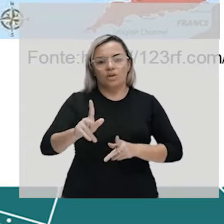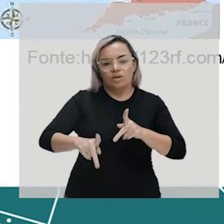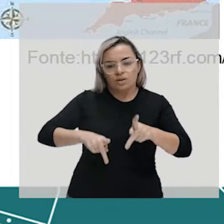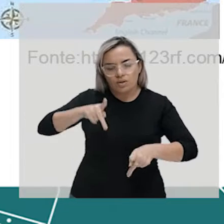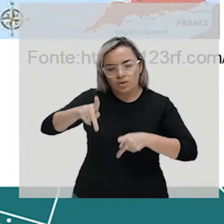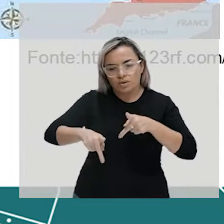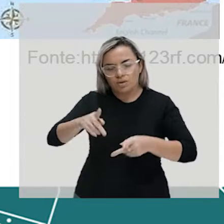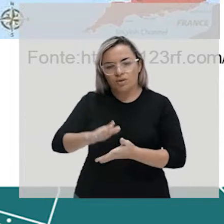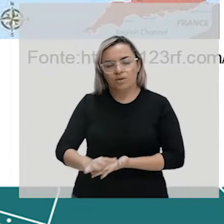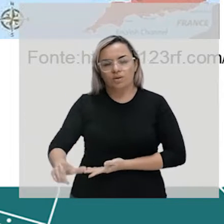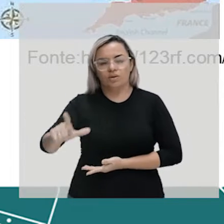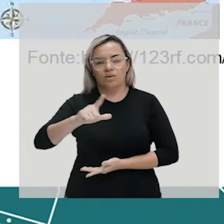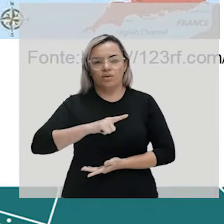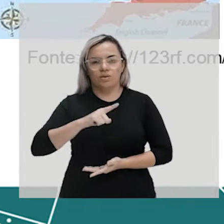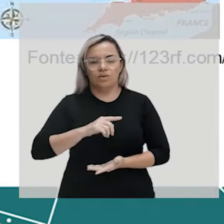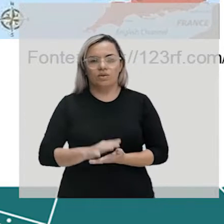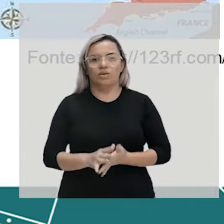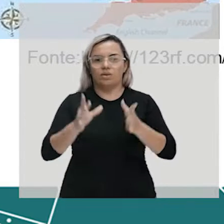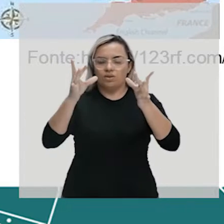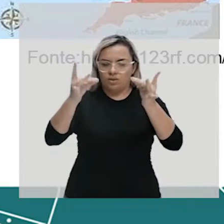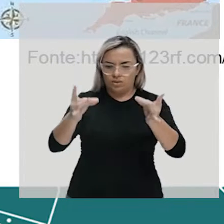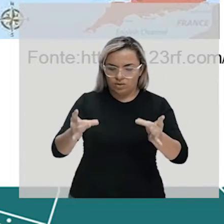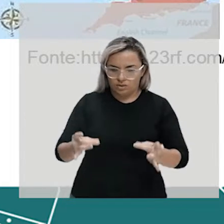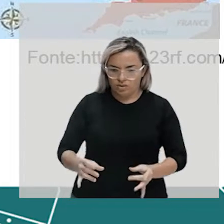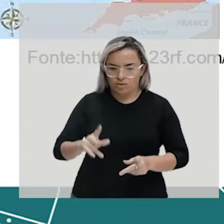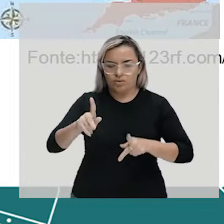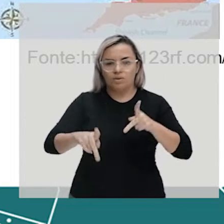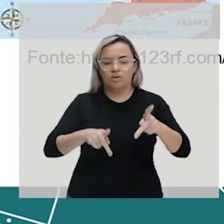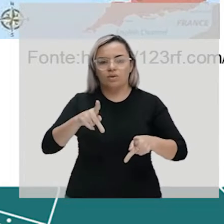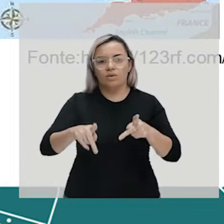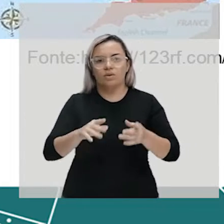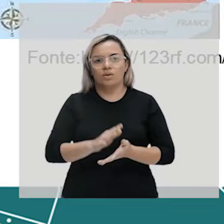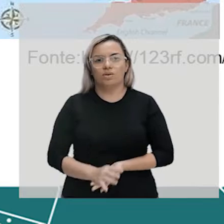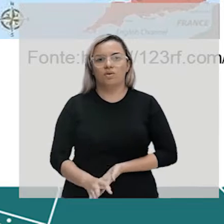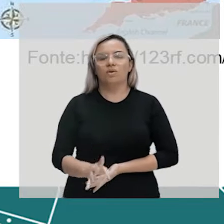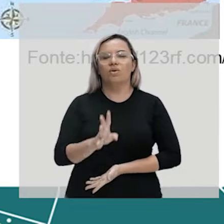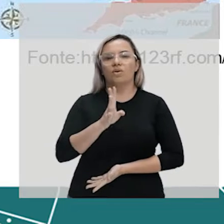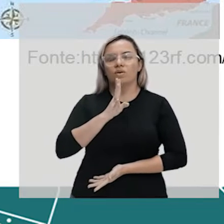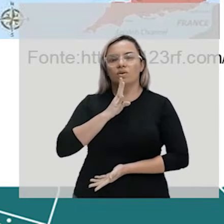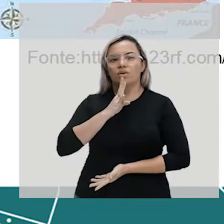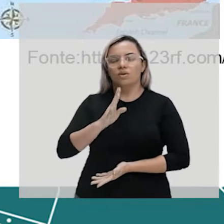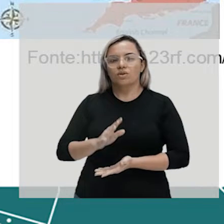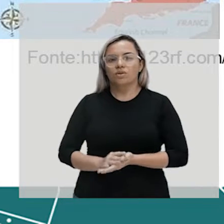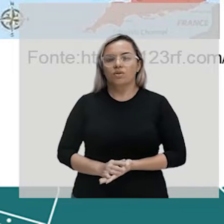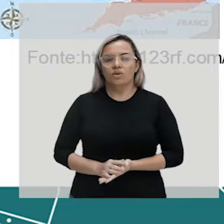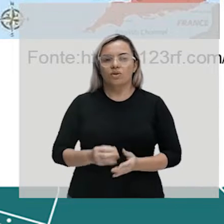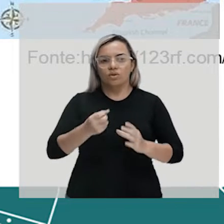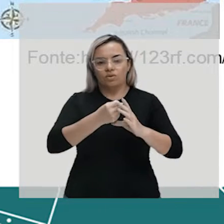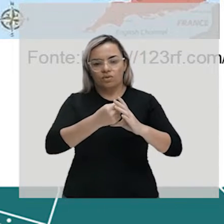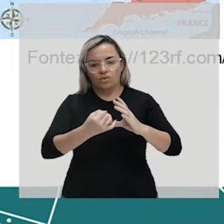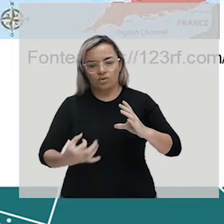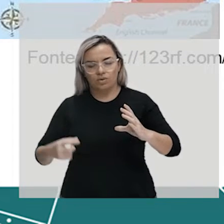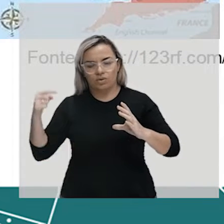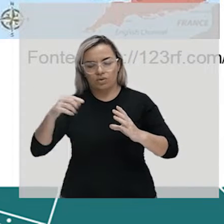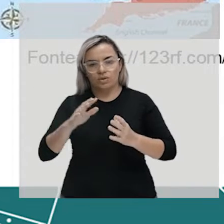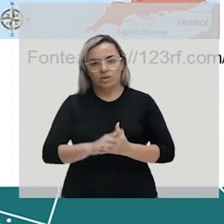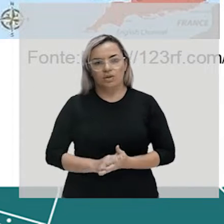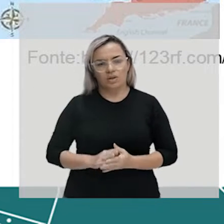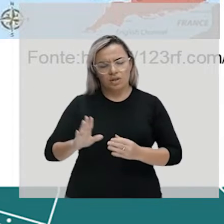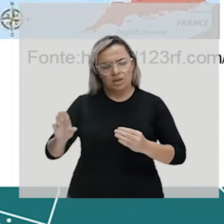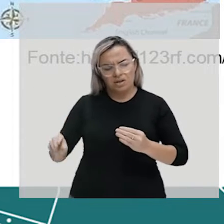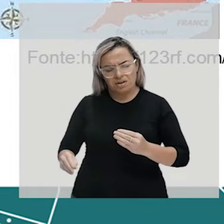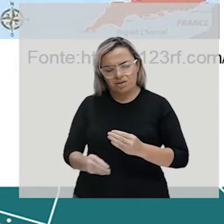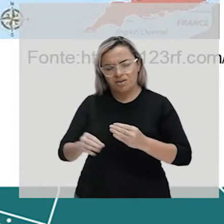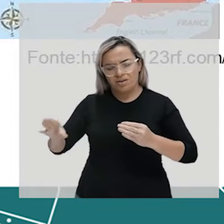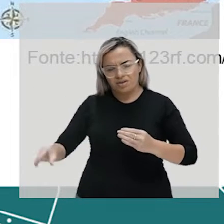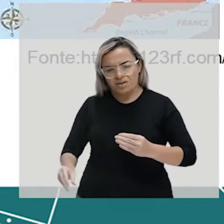povo tenha as suas partes qualidades ele seja reconhecido como tal tão interessante a gente incorporar isso também nas aulas